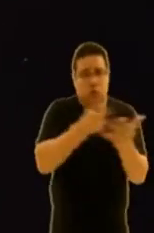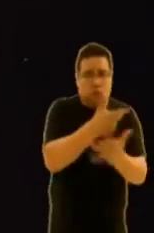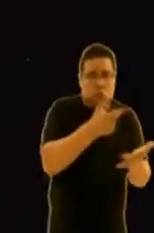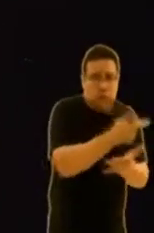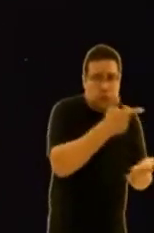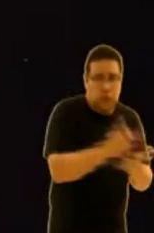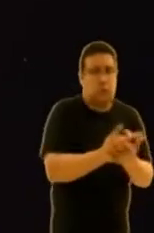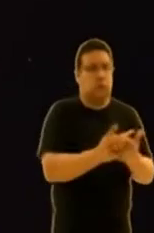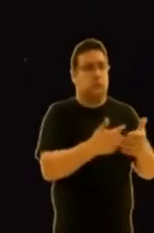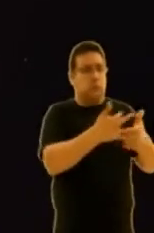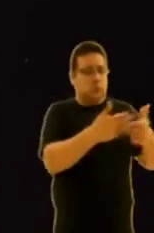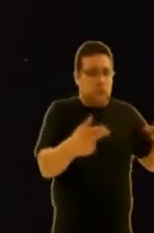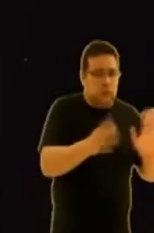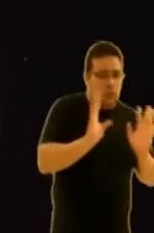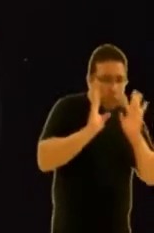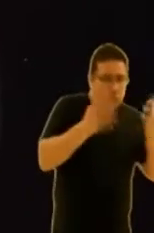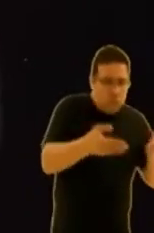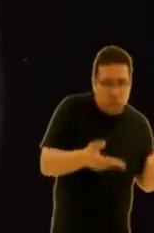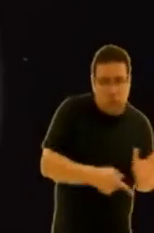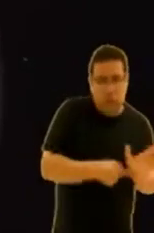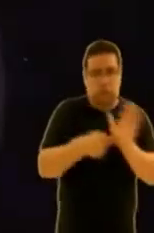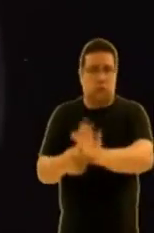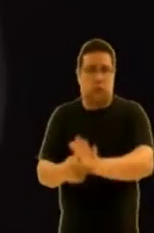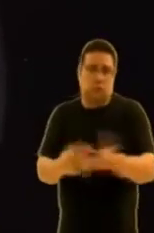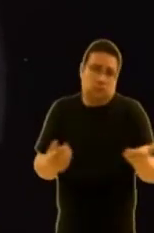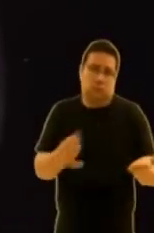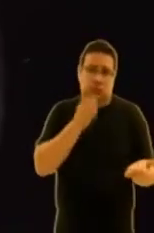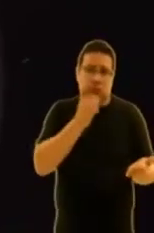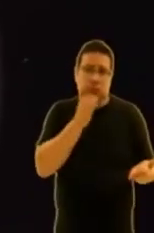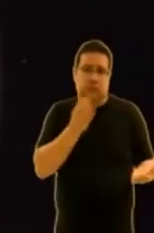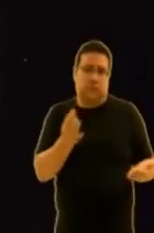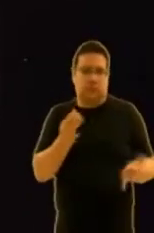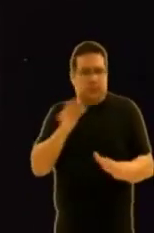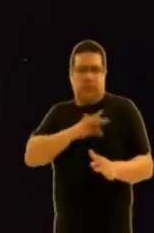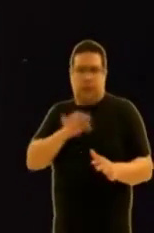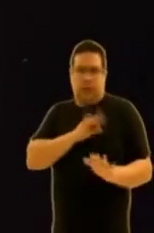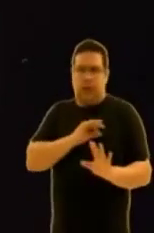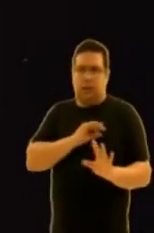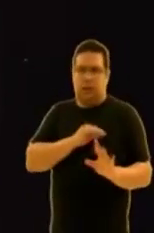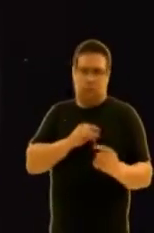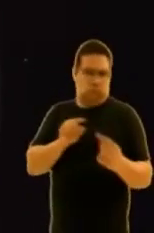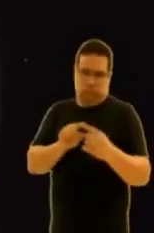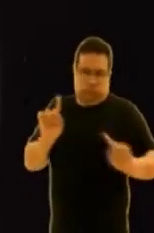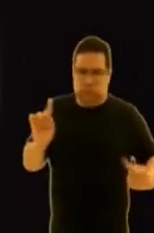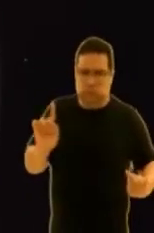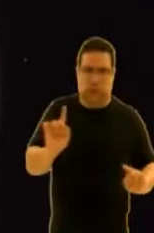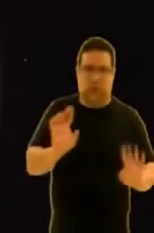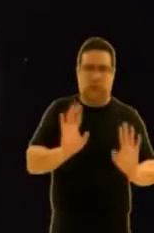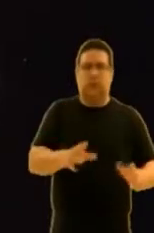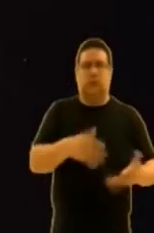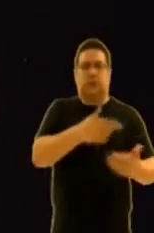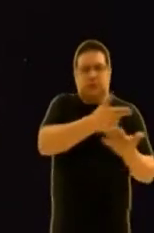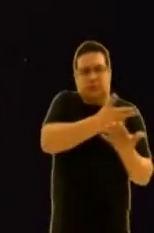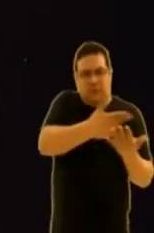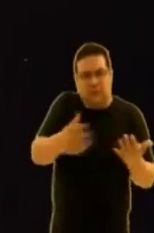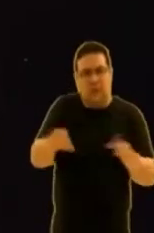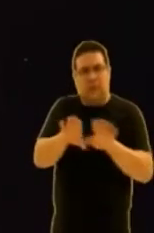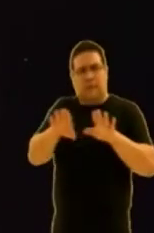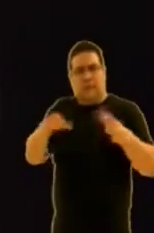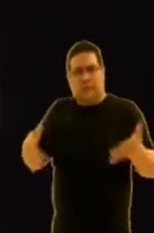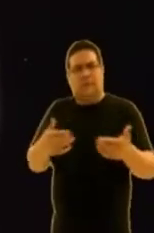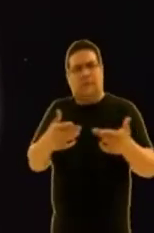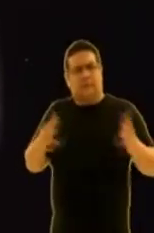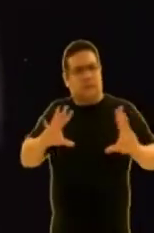bens e serviços para estados e municípios. Exceto o salário nosso, dos técnicos do FNDE, 100%